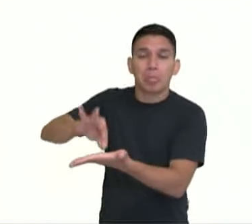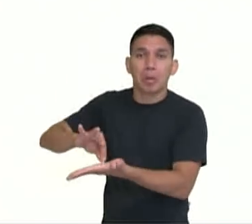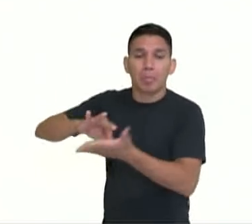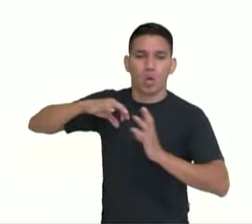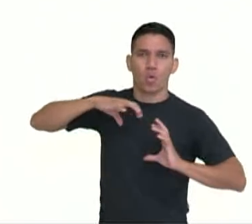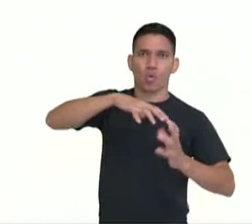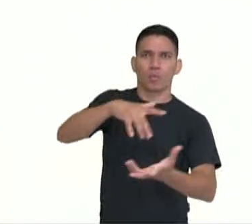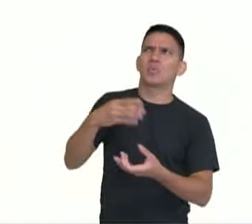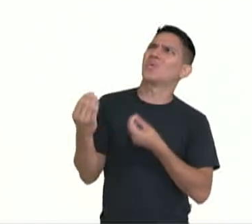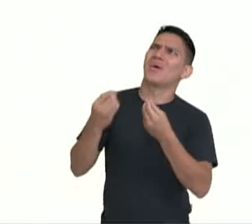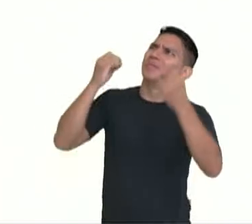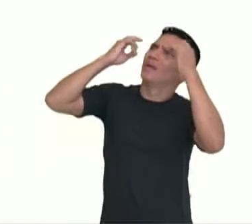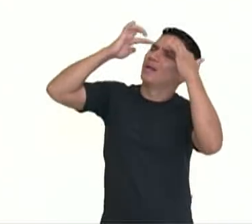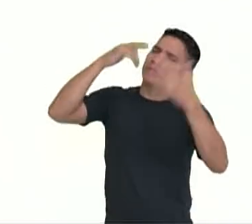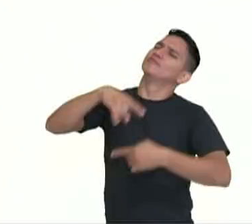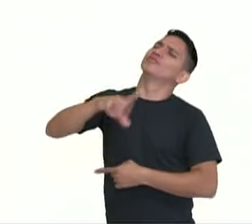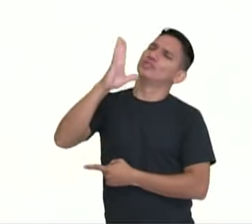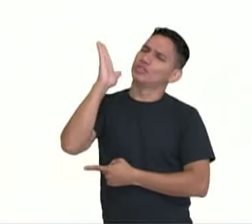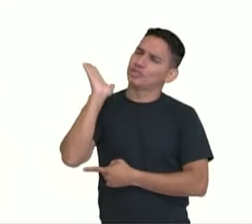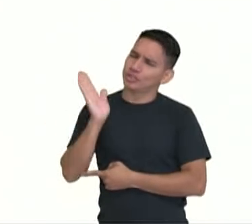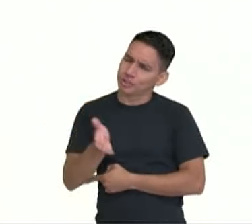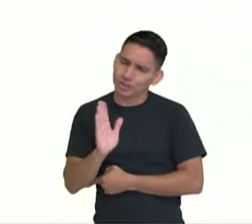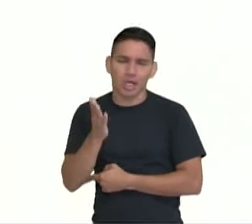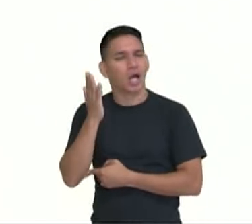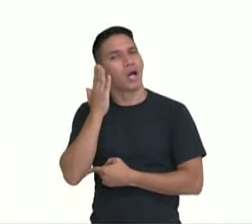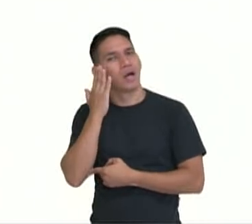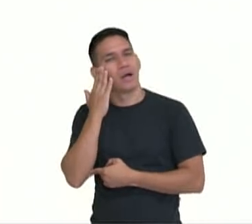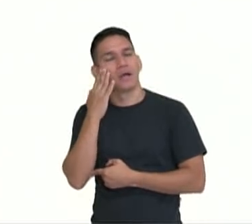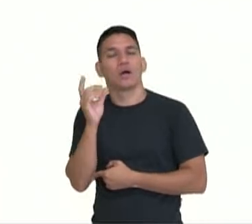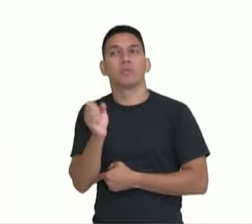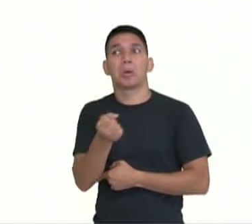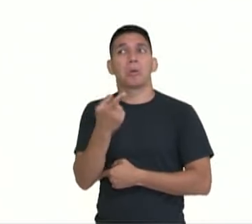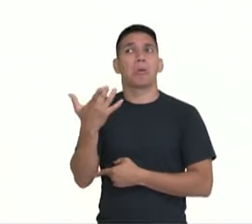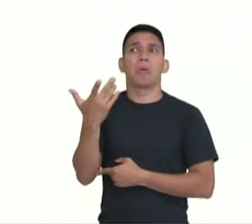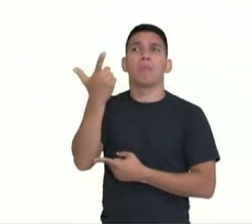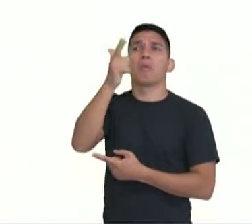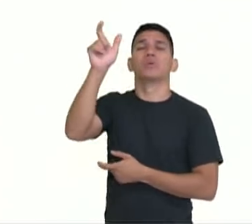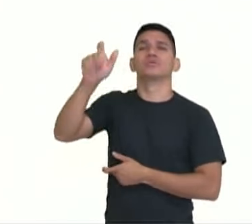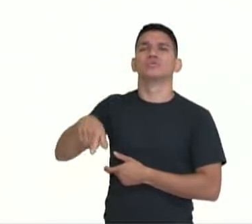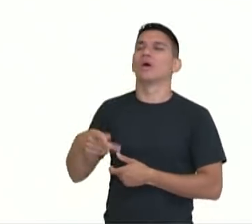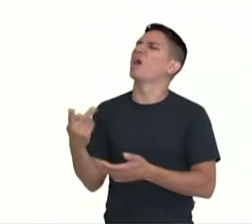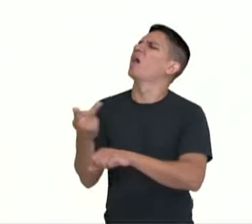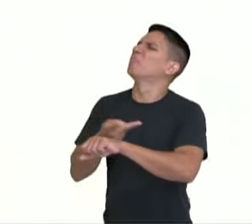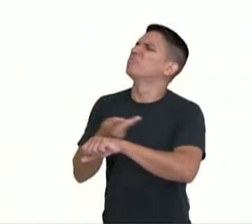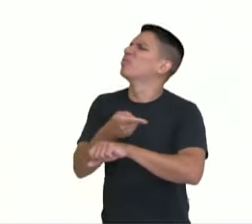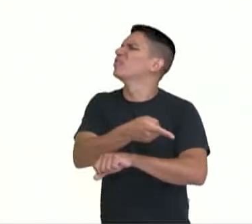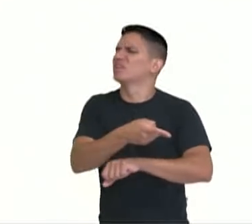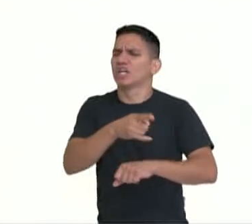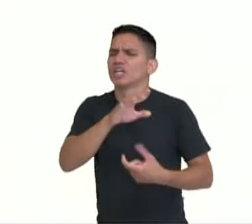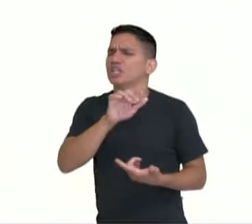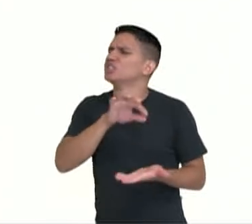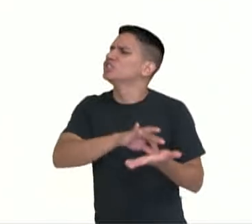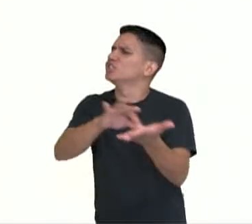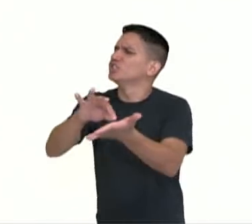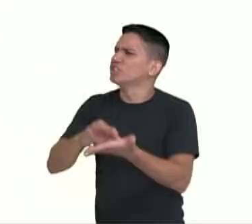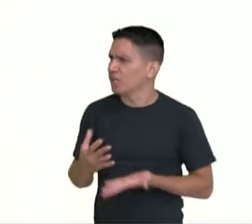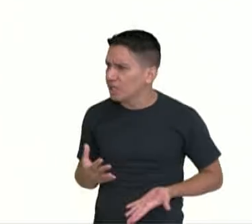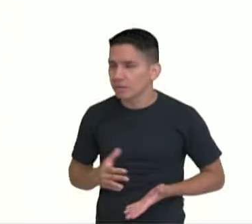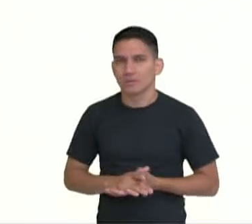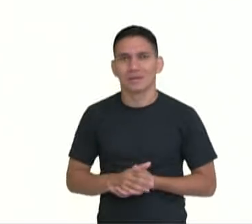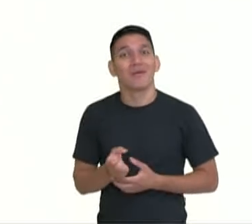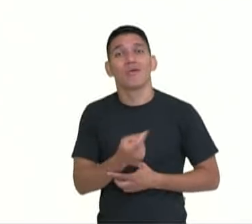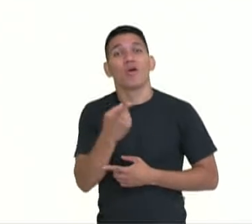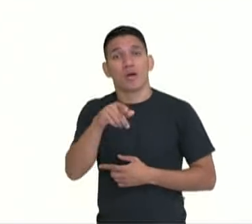nesse sistema? Você já deve ter visto um adulto dizer: procura o endereço no GPS. Quantas vezes que você sai aí na